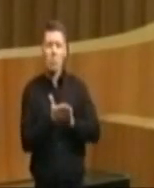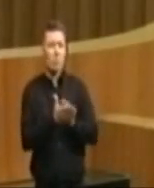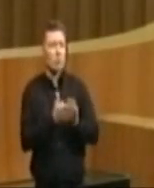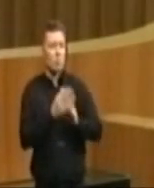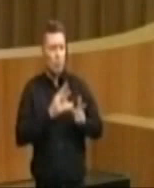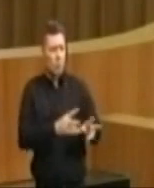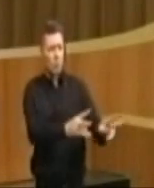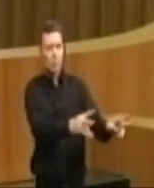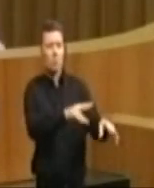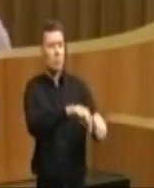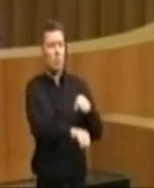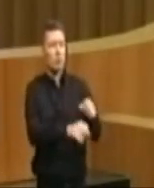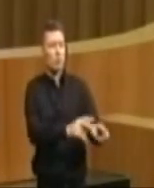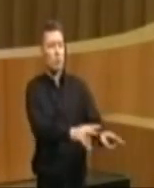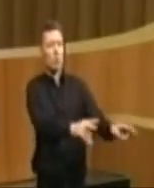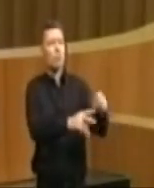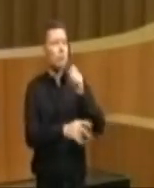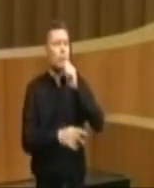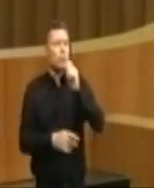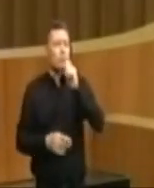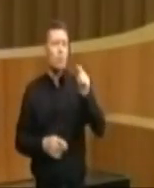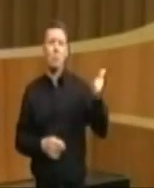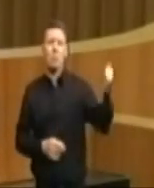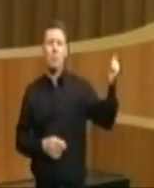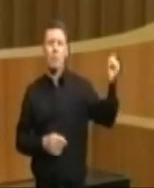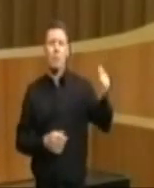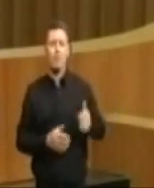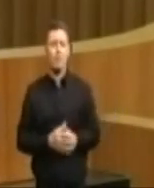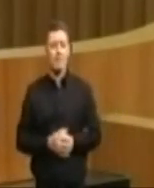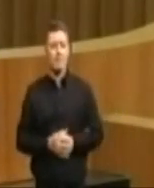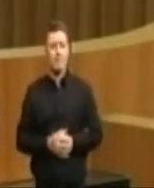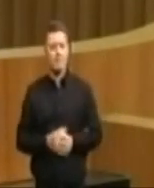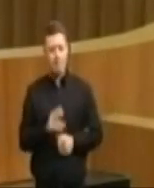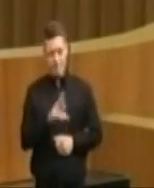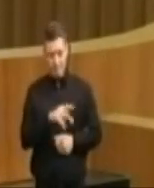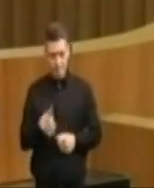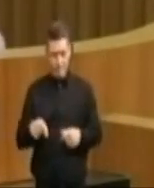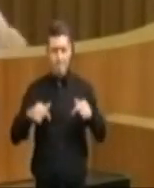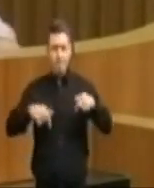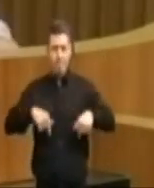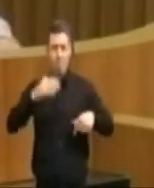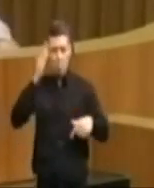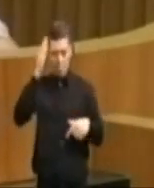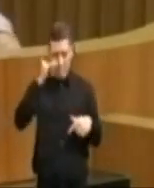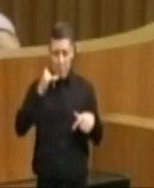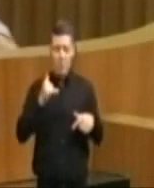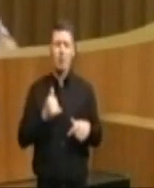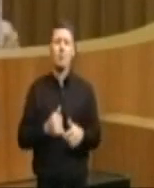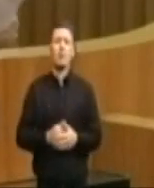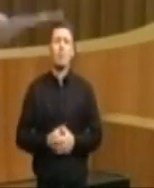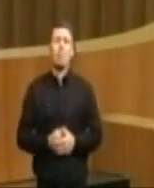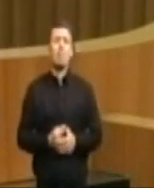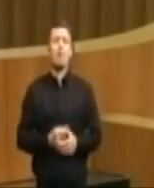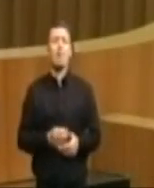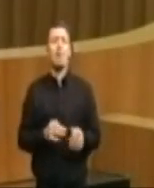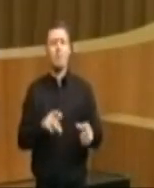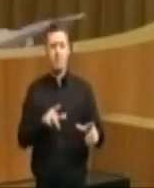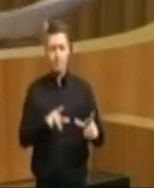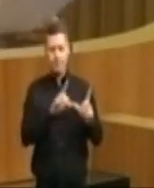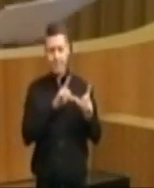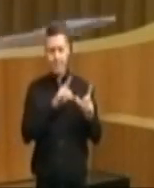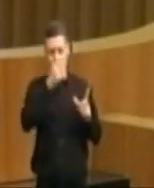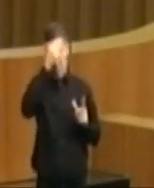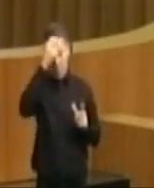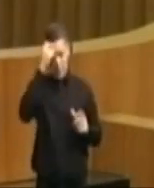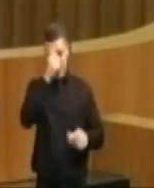fato. Isso não existe. Os professores estão aqui e sabem muito bem disso. O que que o Plano Municipal de